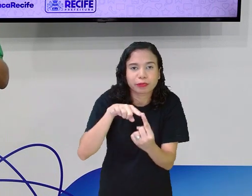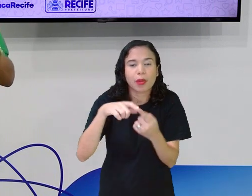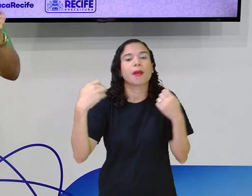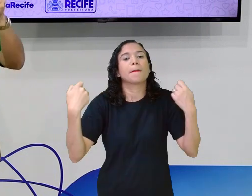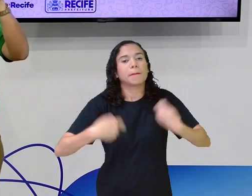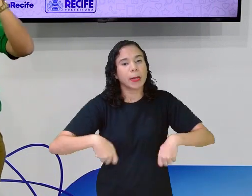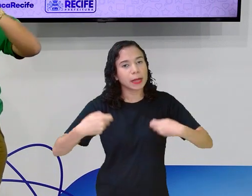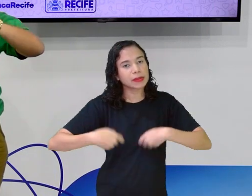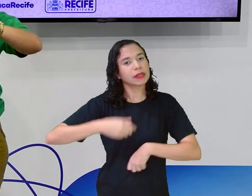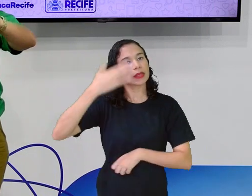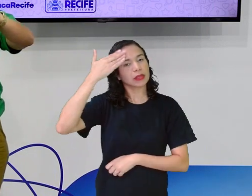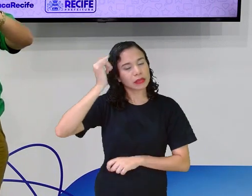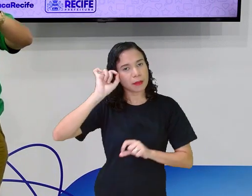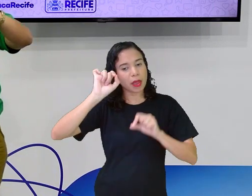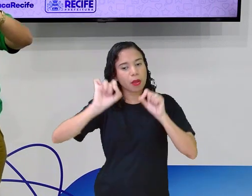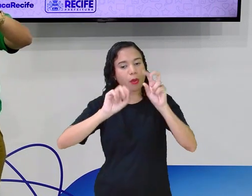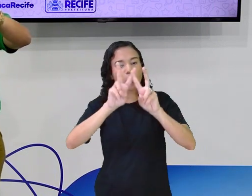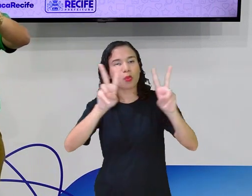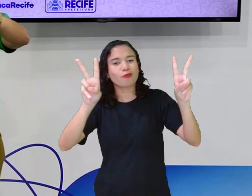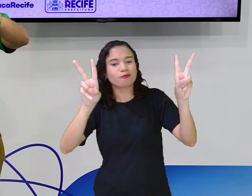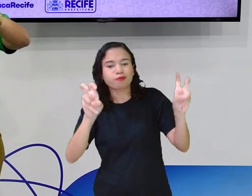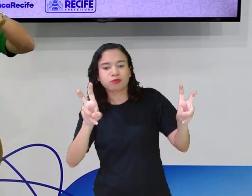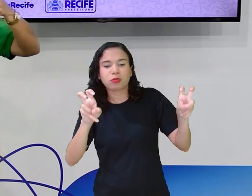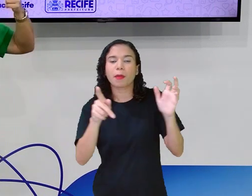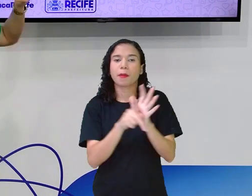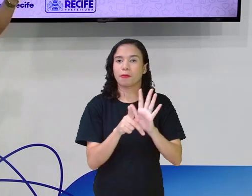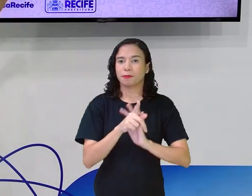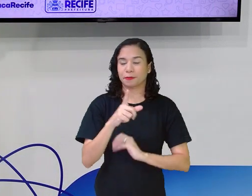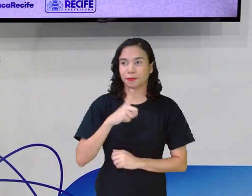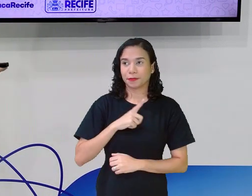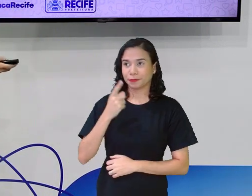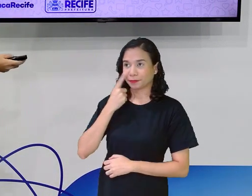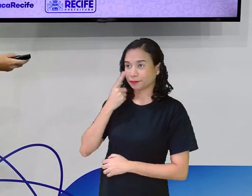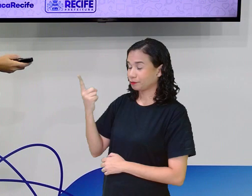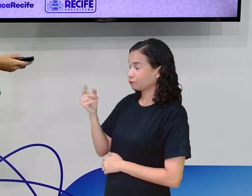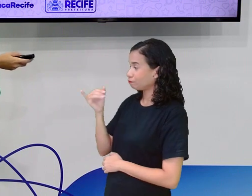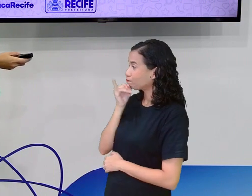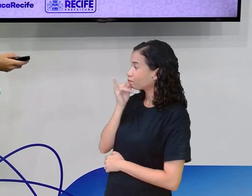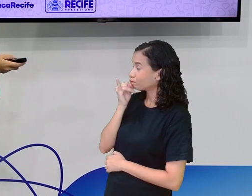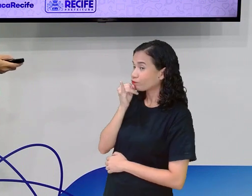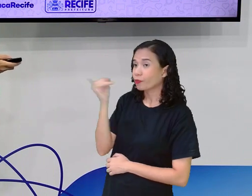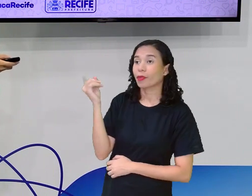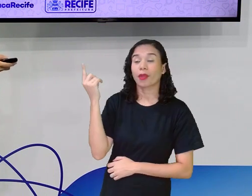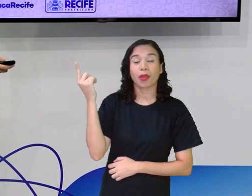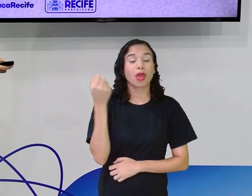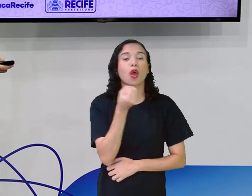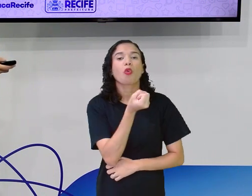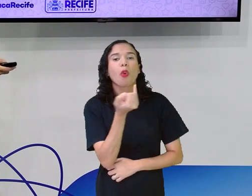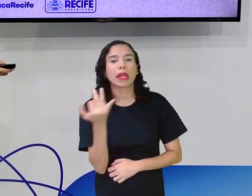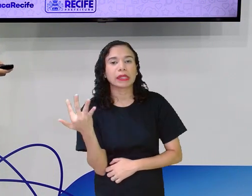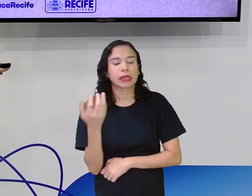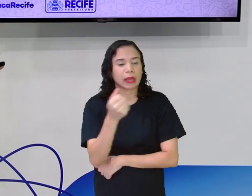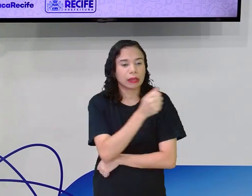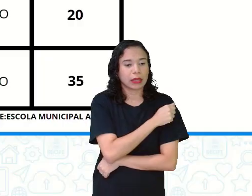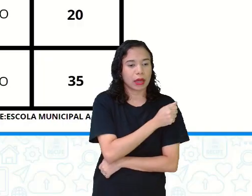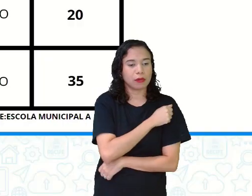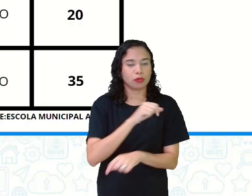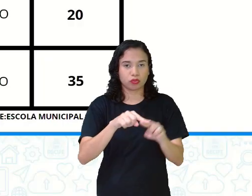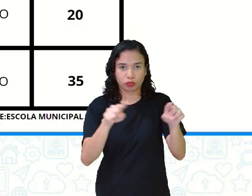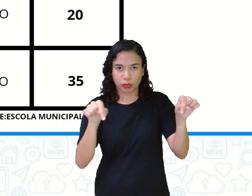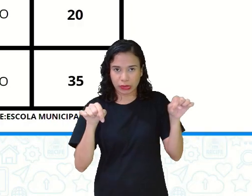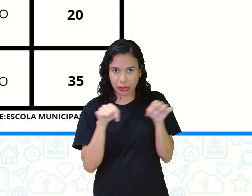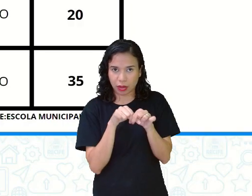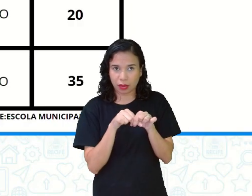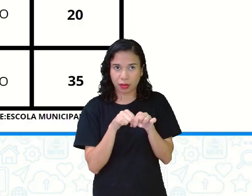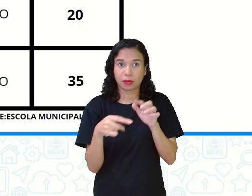saber qual é o assunto dessa tabela. No nosso exemplo, eu tenho quantidade de alunos por turma.